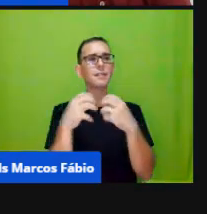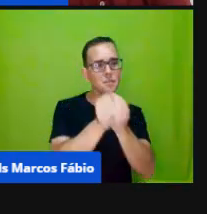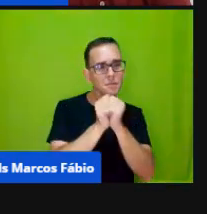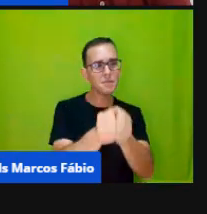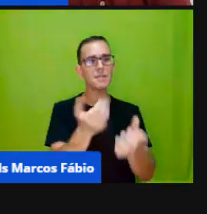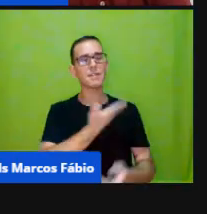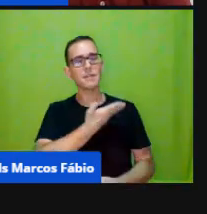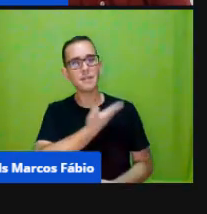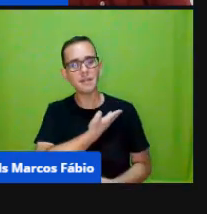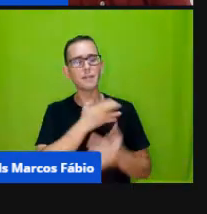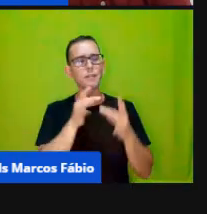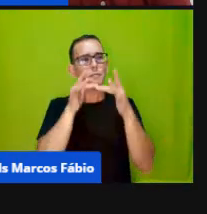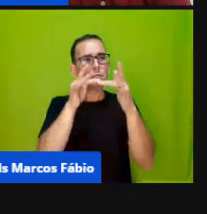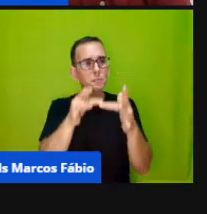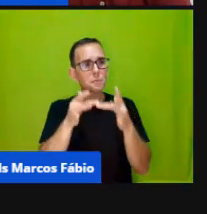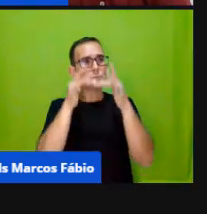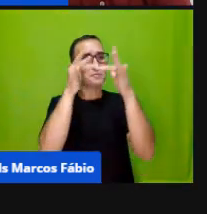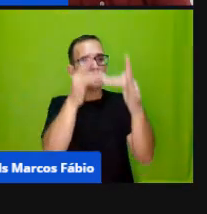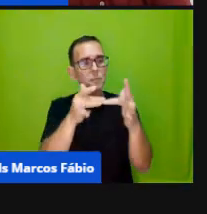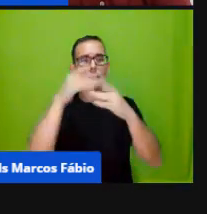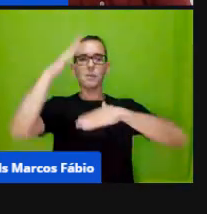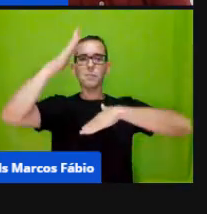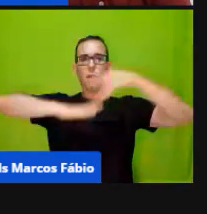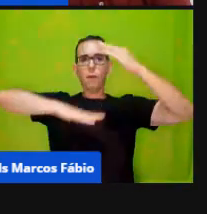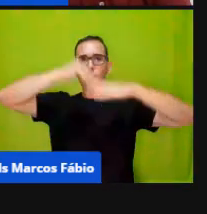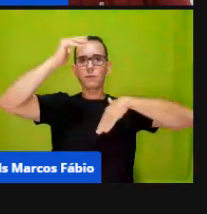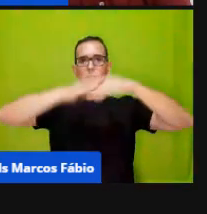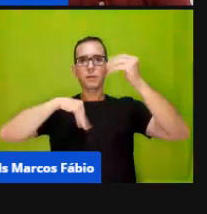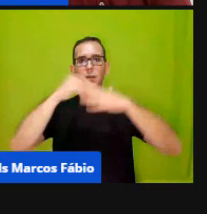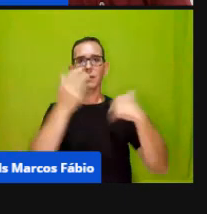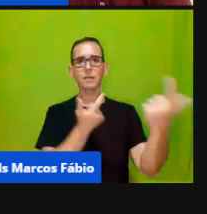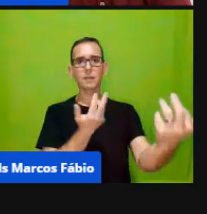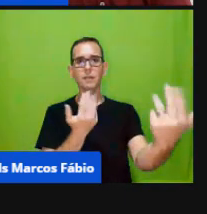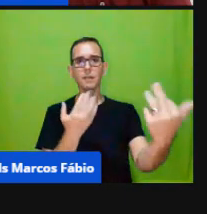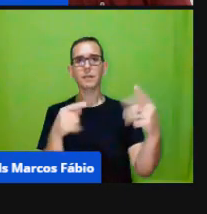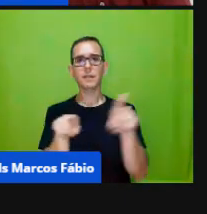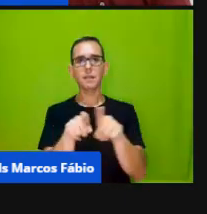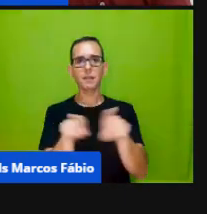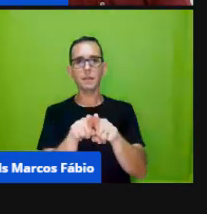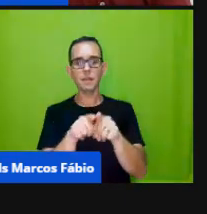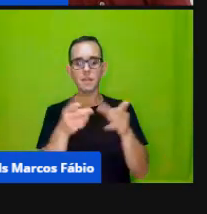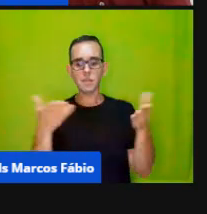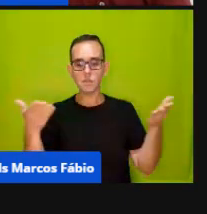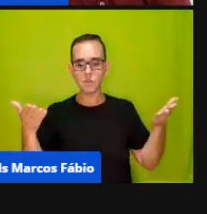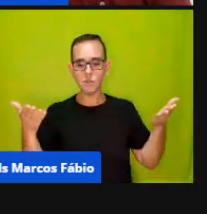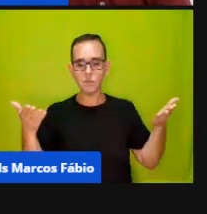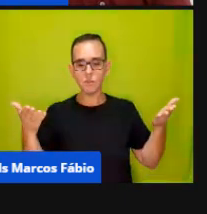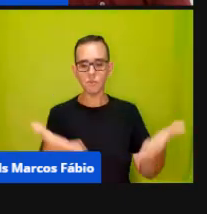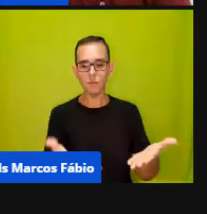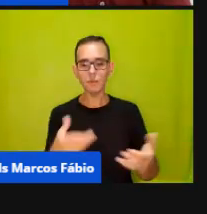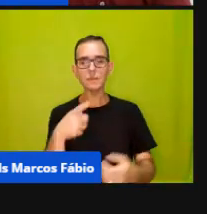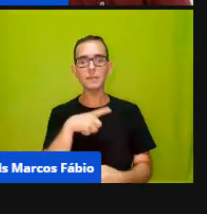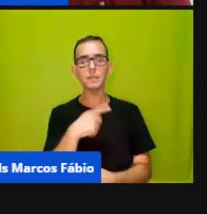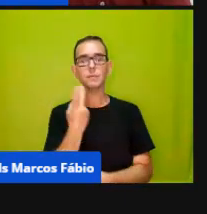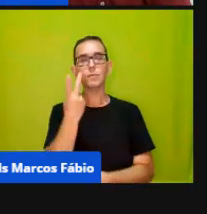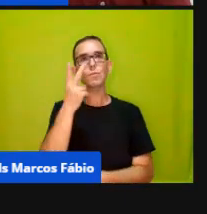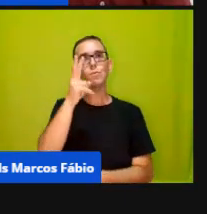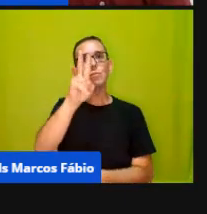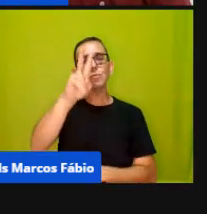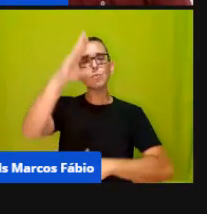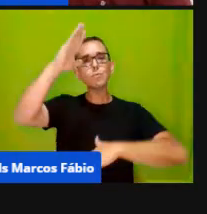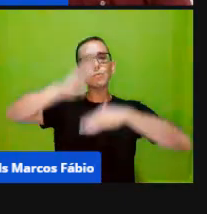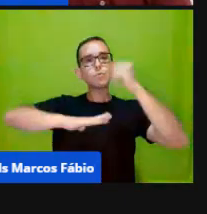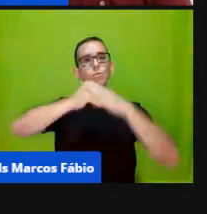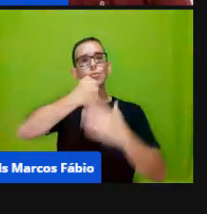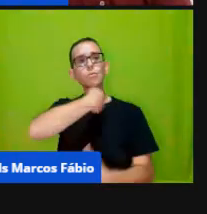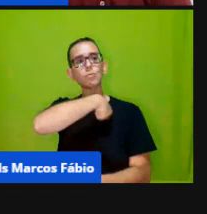né, que são profissionais da área. E hoje eu tenho duas funções na área de gestão.